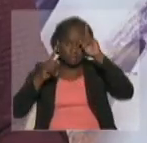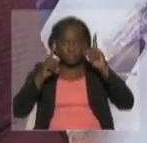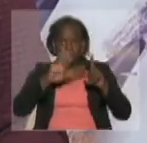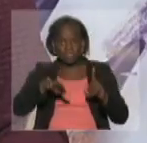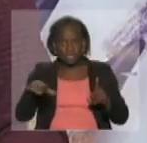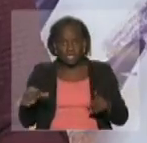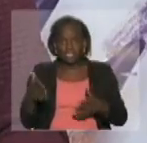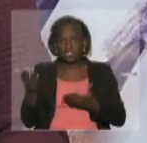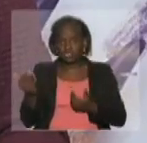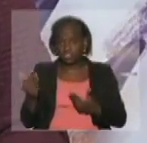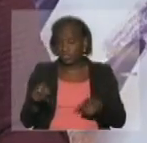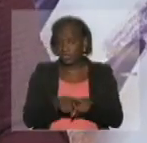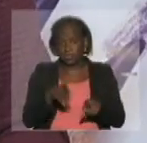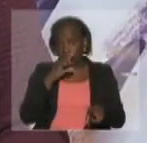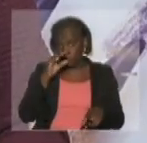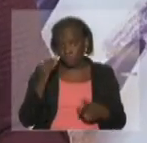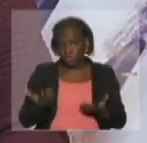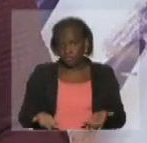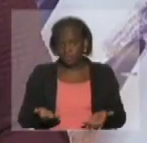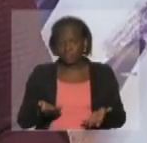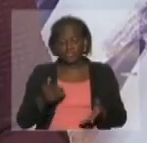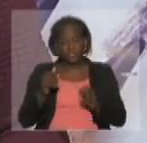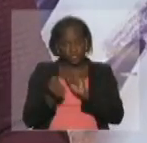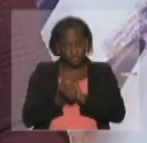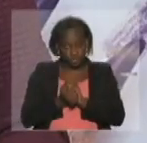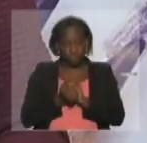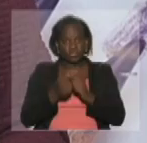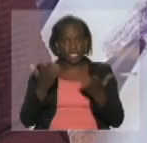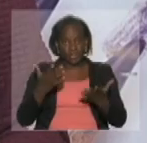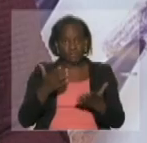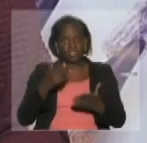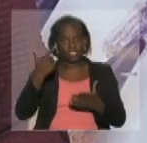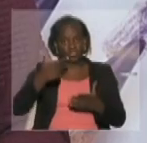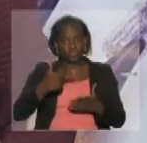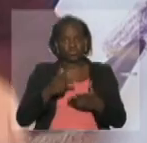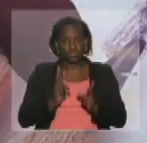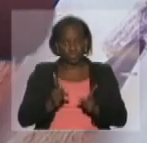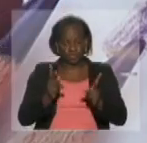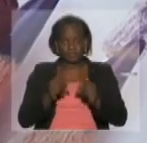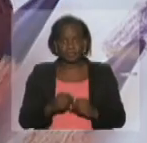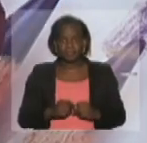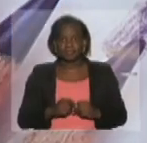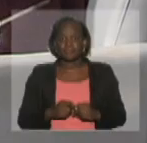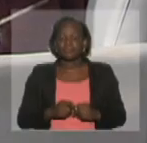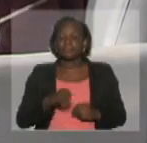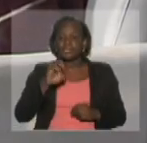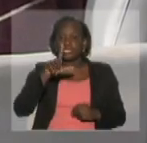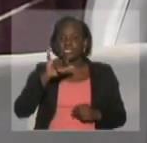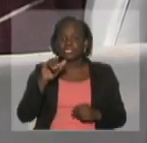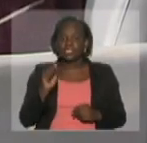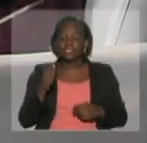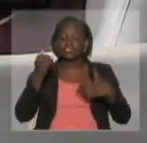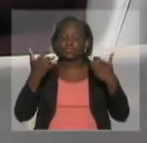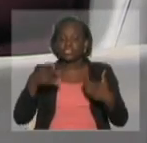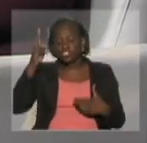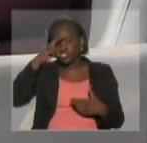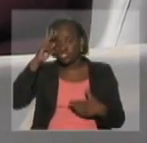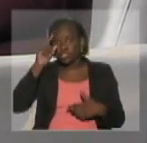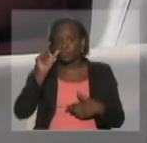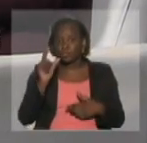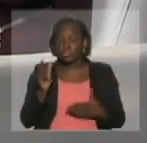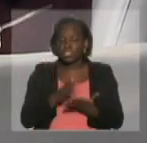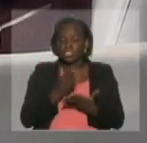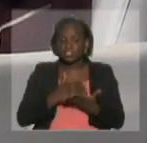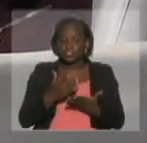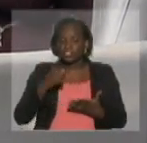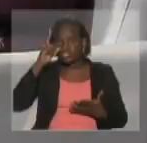de crianças, adolescentes e até adultos. Fique com a gente neste segundo bloco do programa. Elisa, vamos lá. Então, conta um pouquinho a história do livro